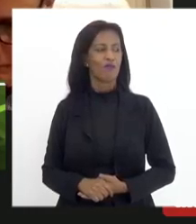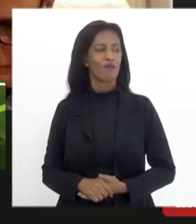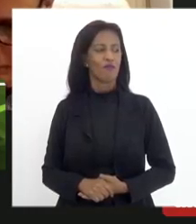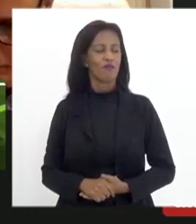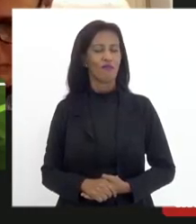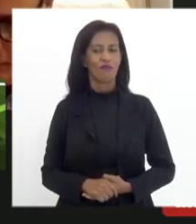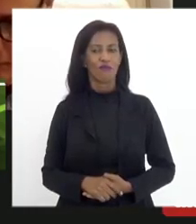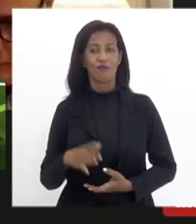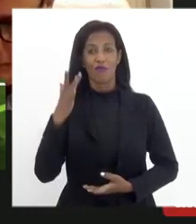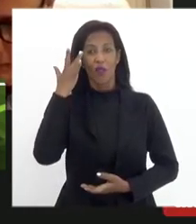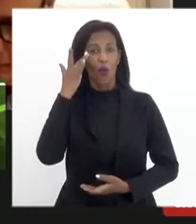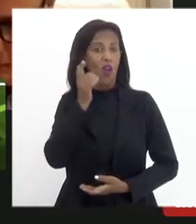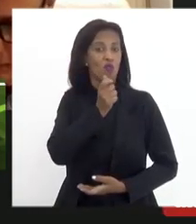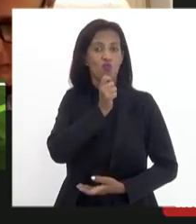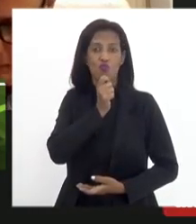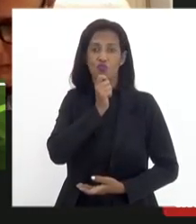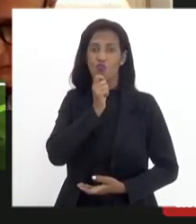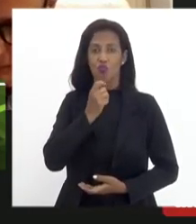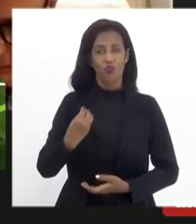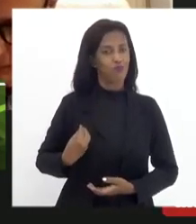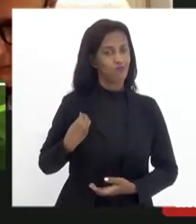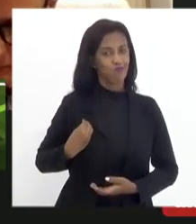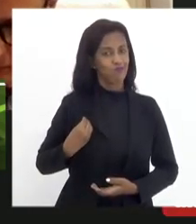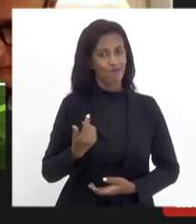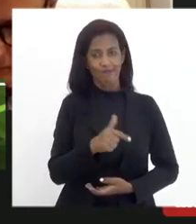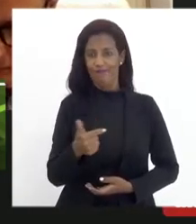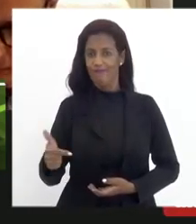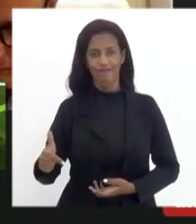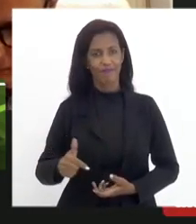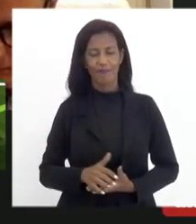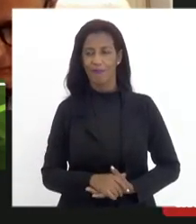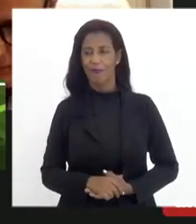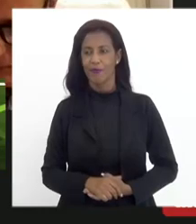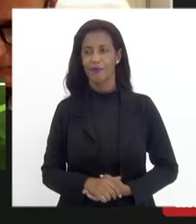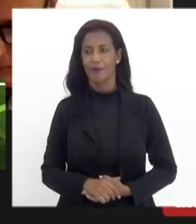Acho que também não, deputado, também não estão presentes.